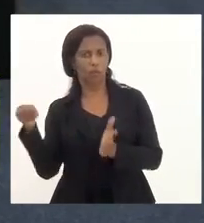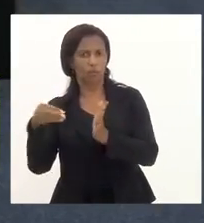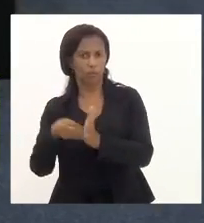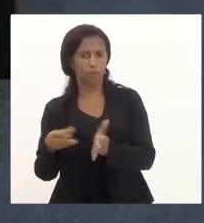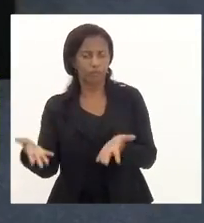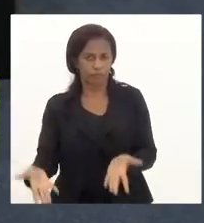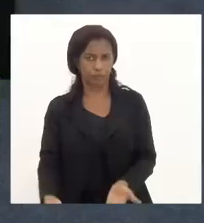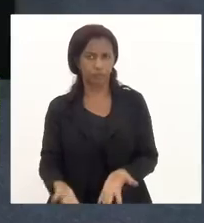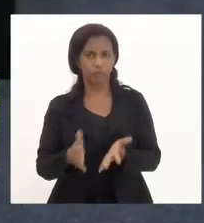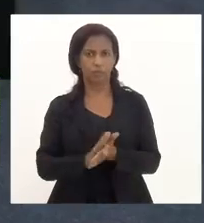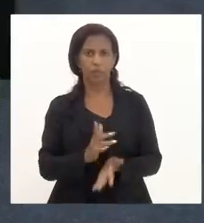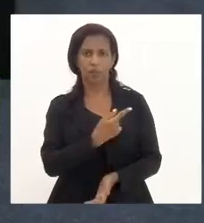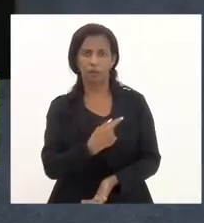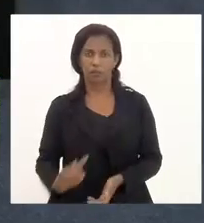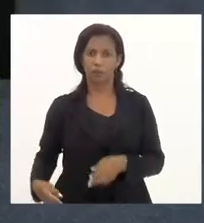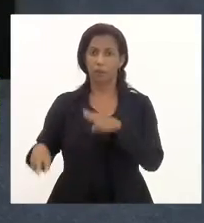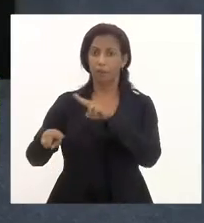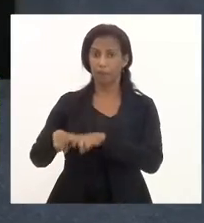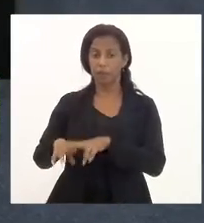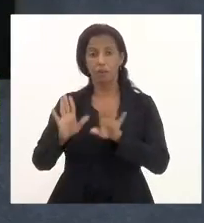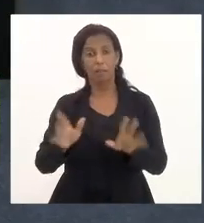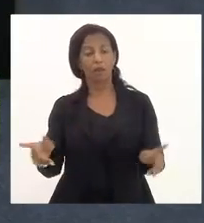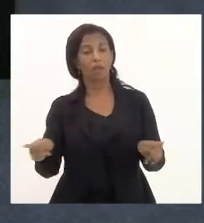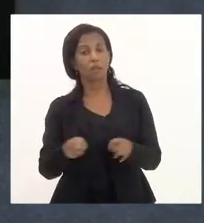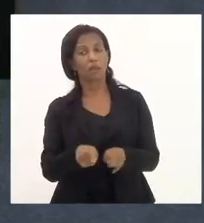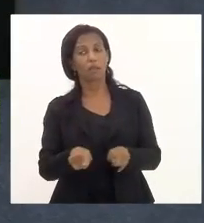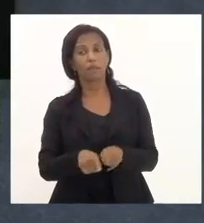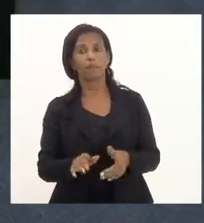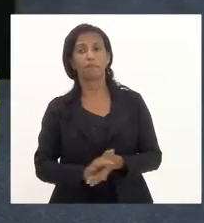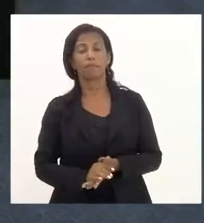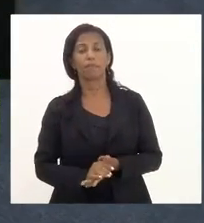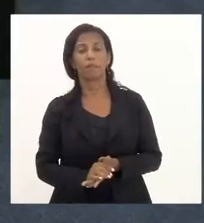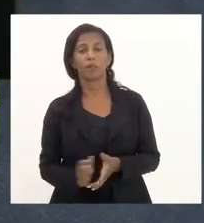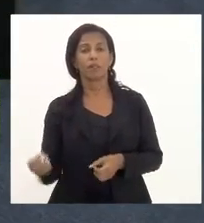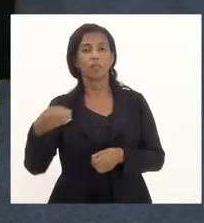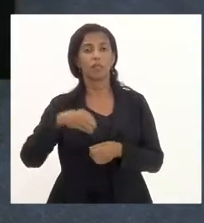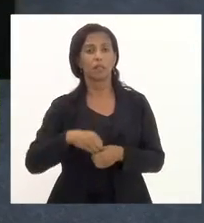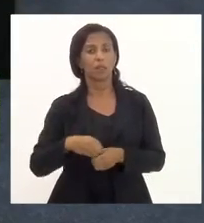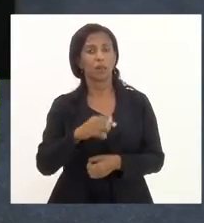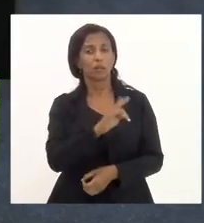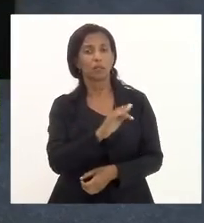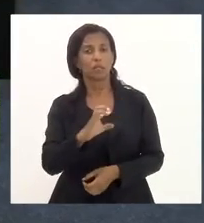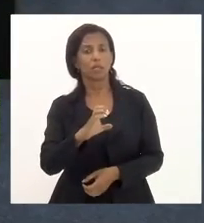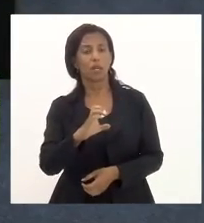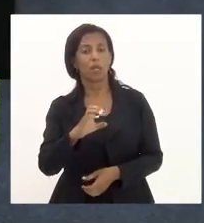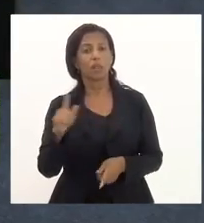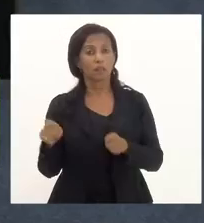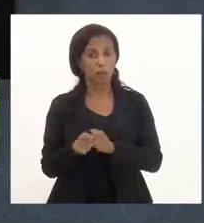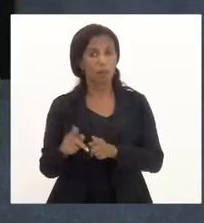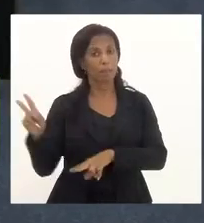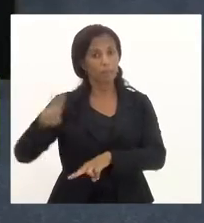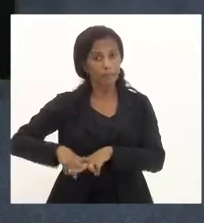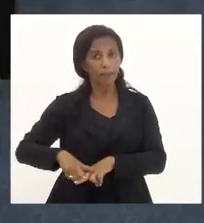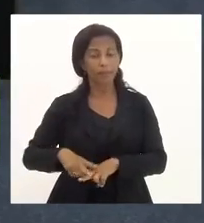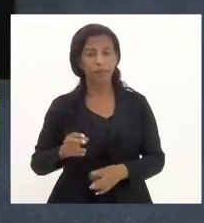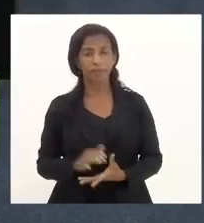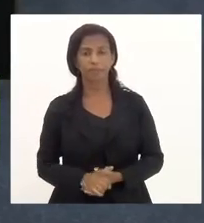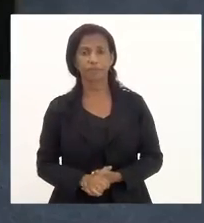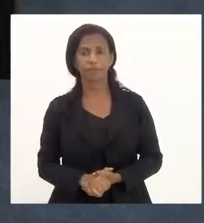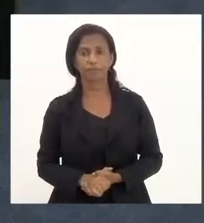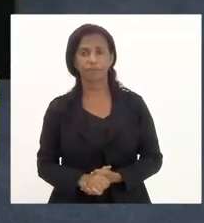foi colocado Aqui que teve governador de preso mas também é integrante lá do Tribunal de Contas do Estado preso né